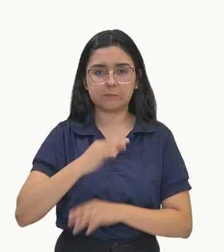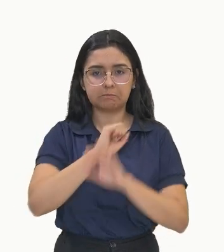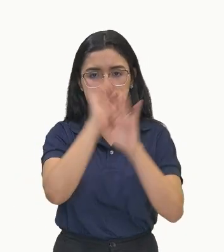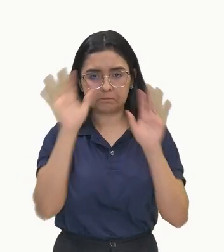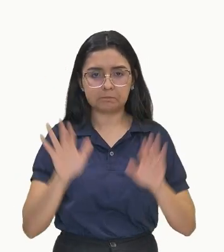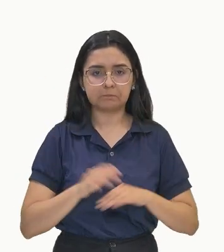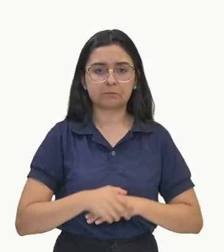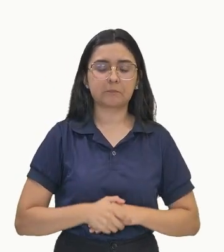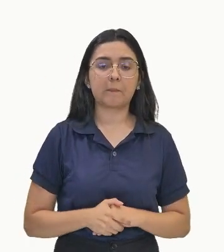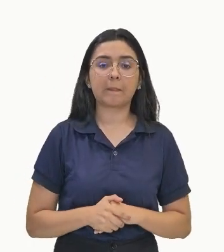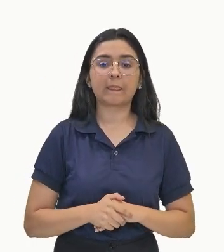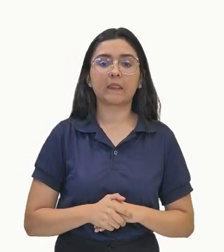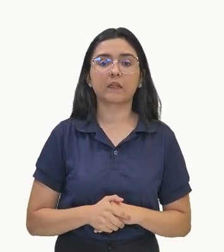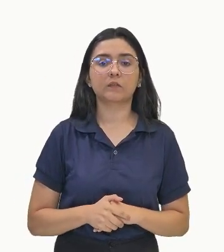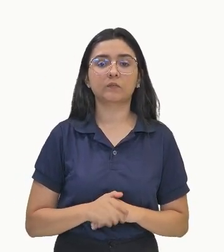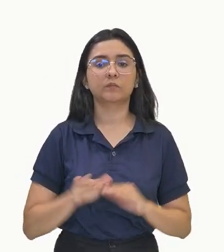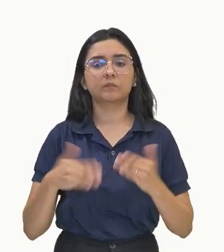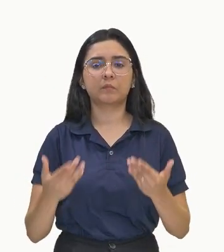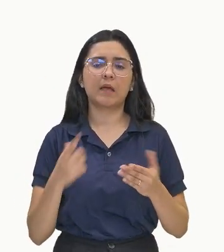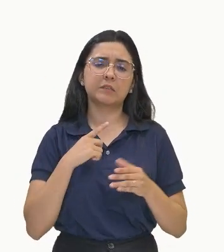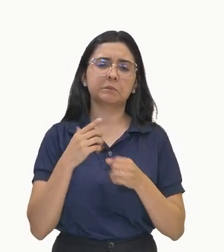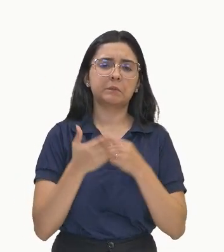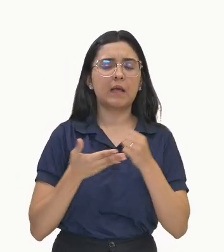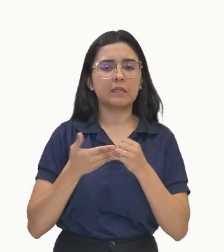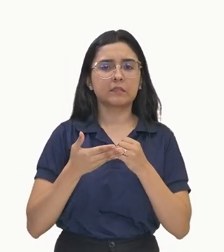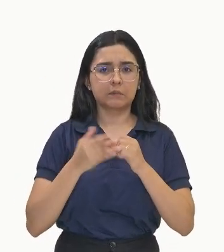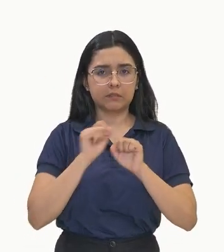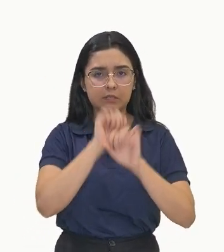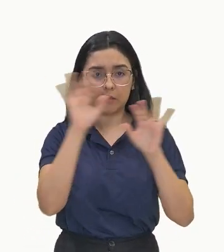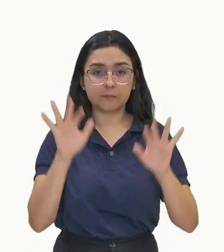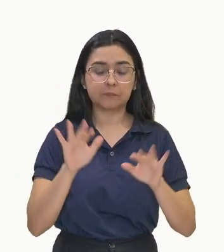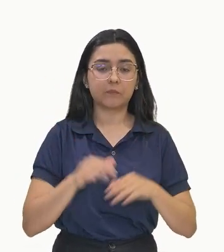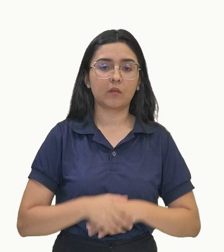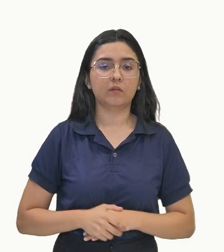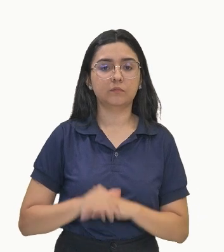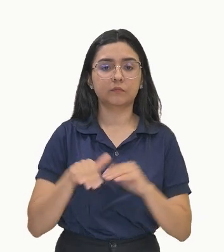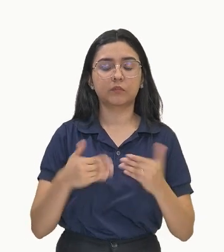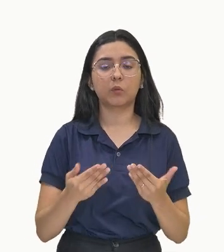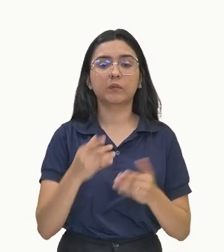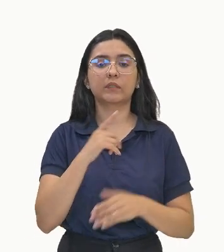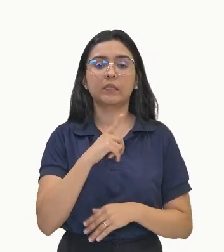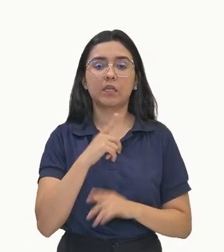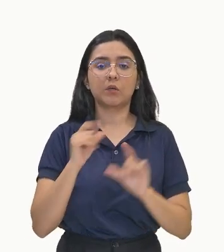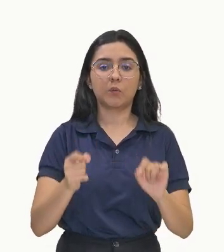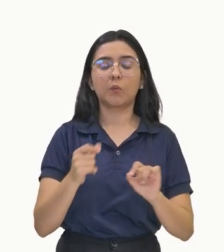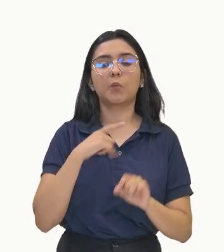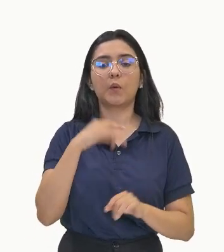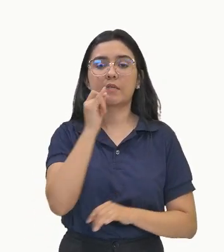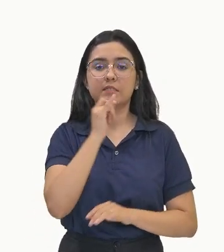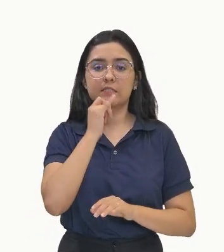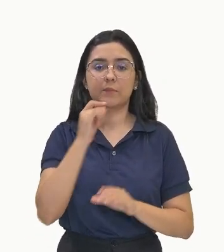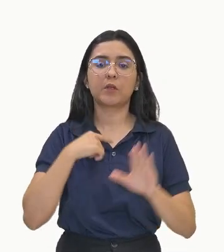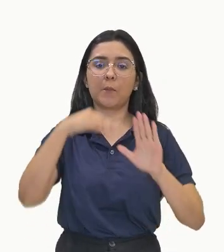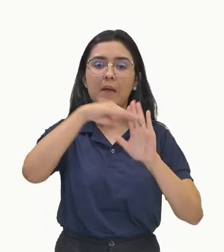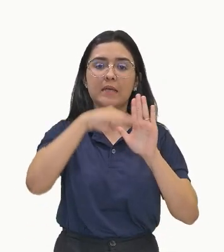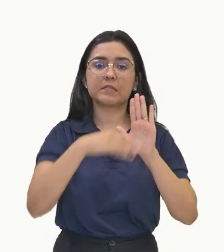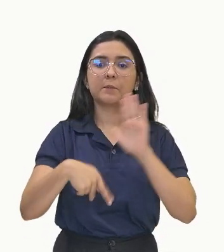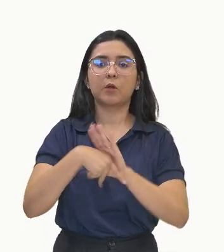forma mais básica. Aqui a gente tem um exemplo que é uma receita de bolo,